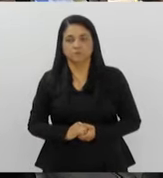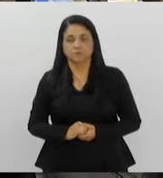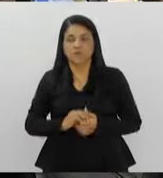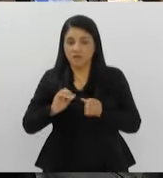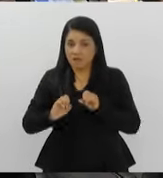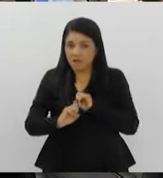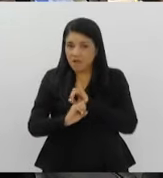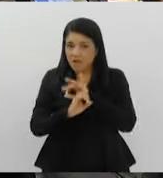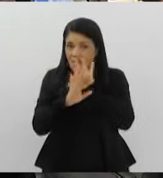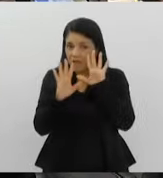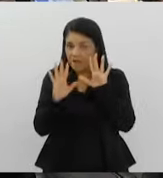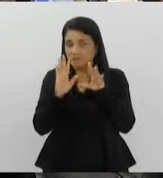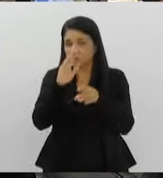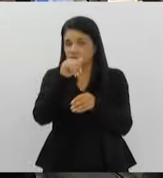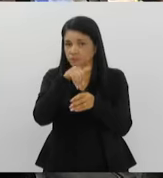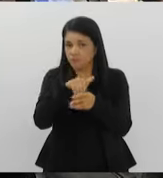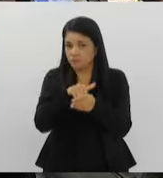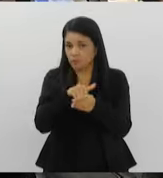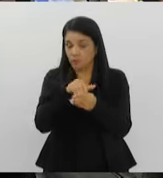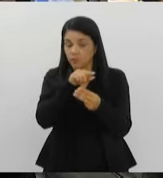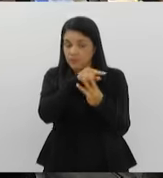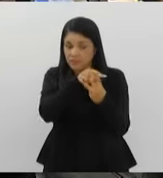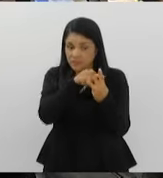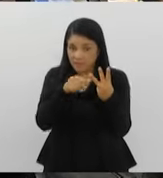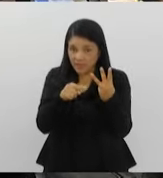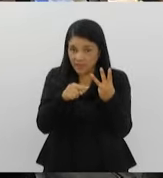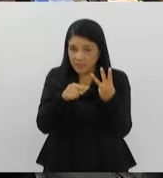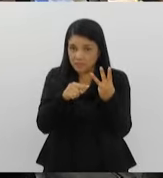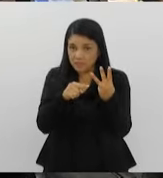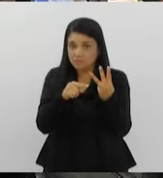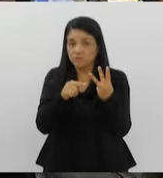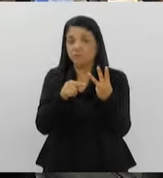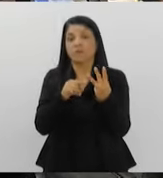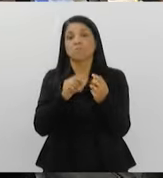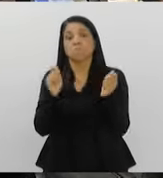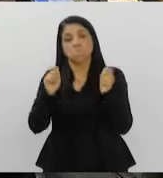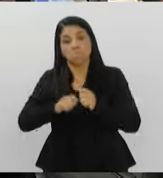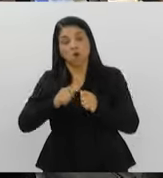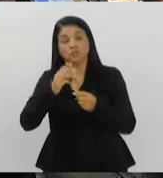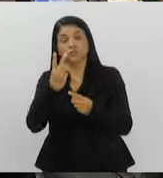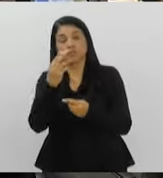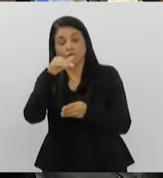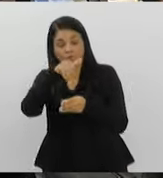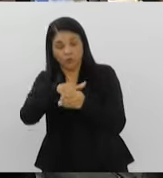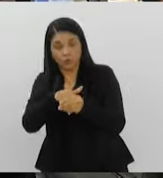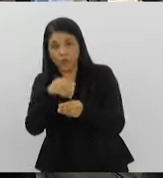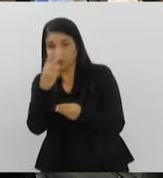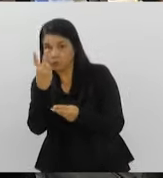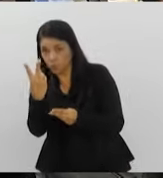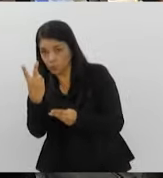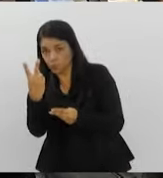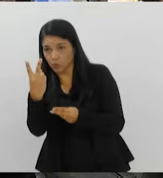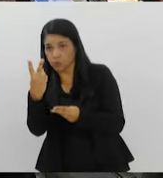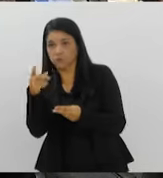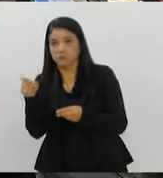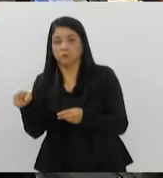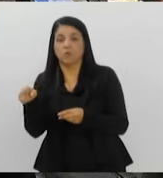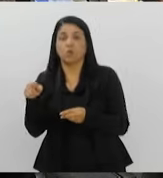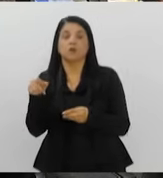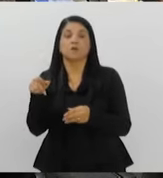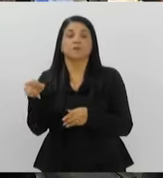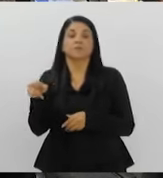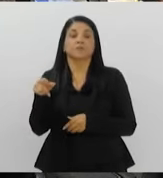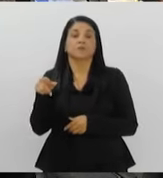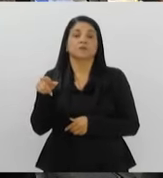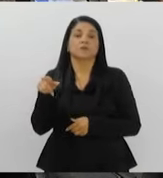esclarece a votação. De três, a gente vota em duas? Em duas. De ordem alfabética, deputado Pedro Brazão, que auxilia